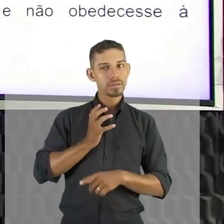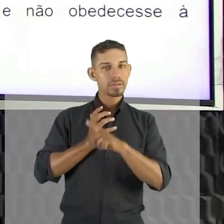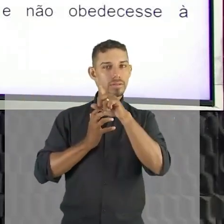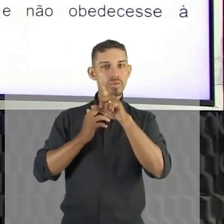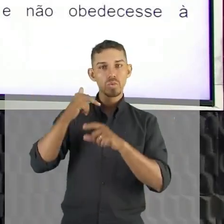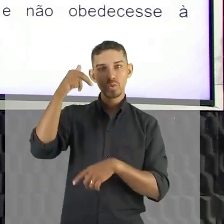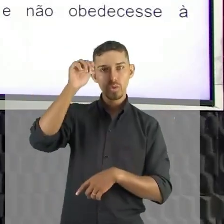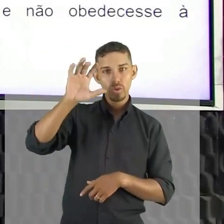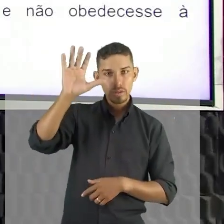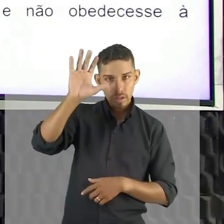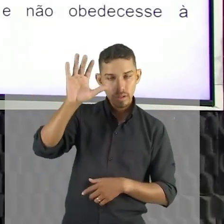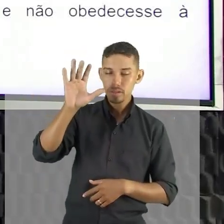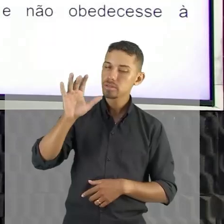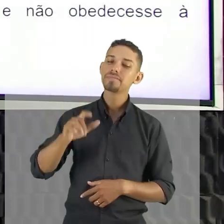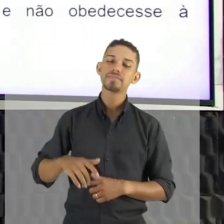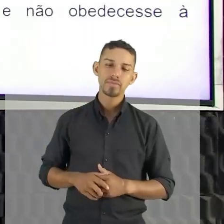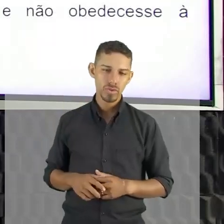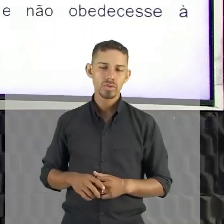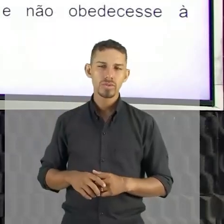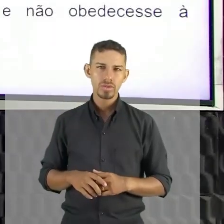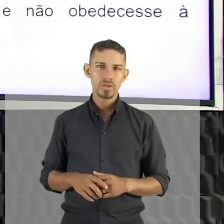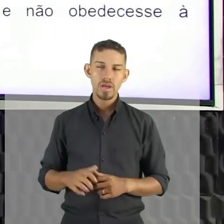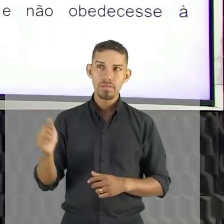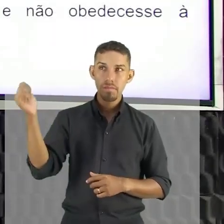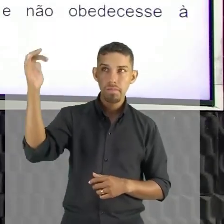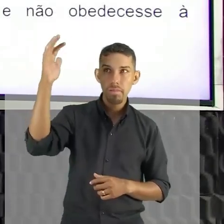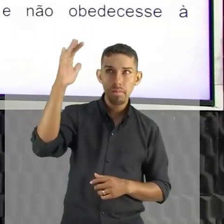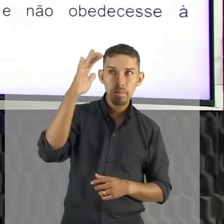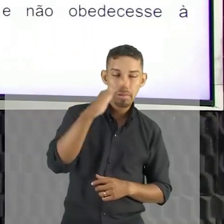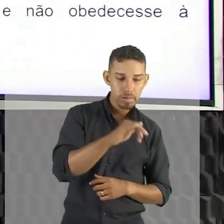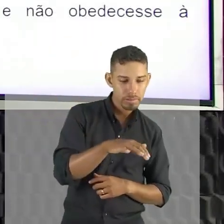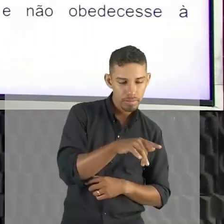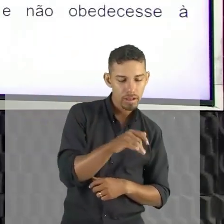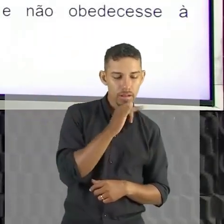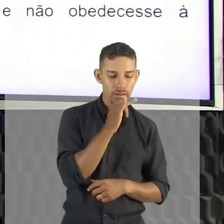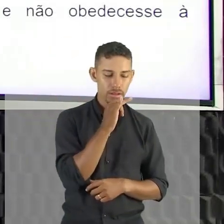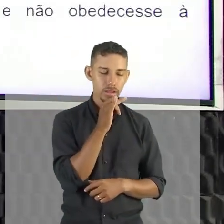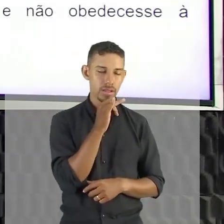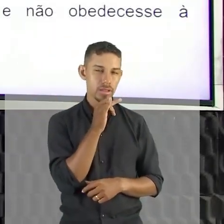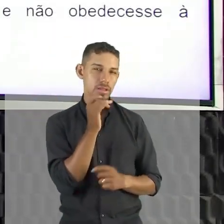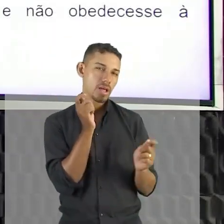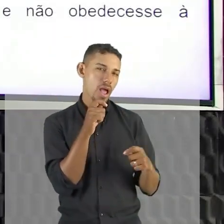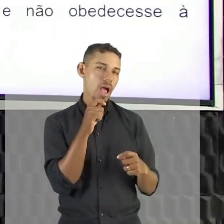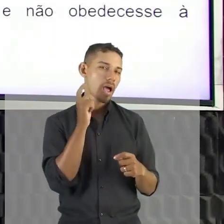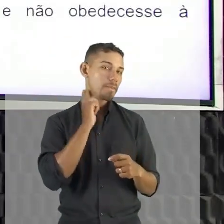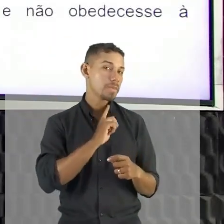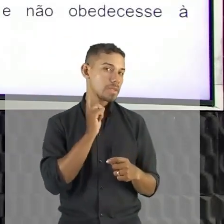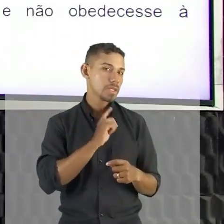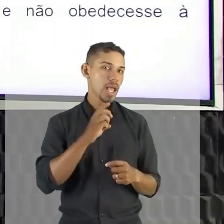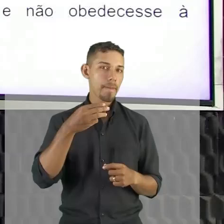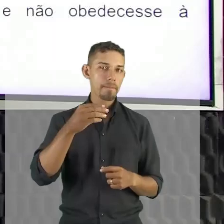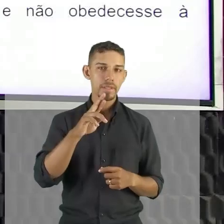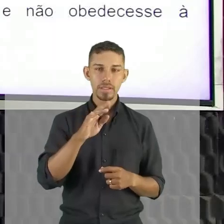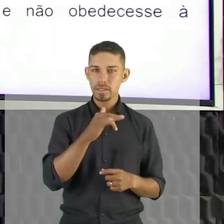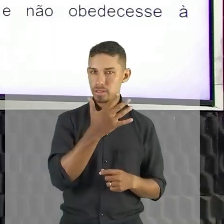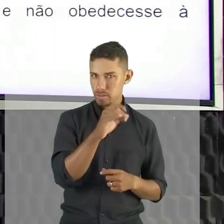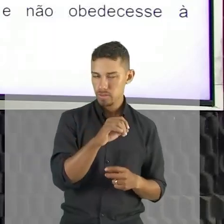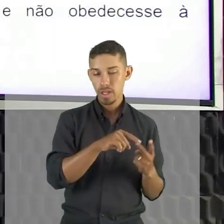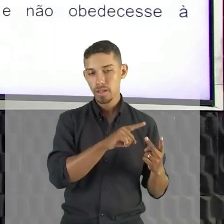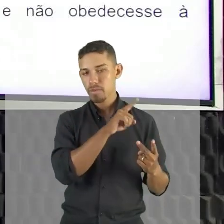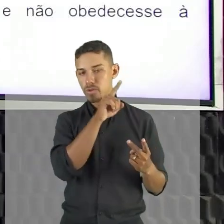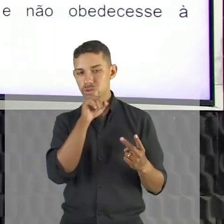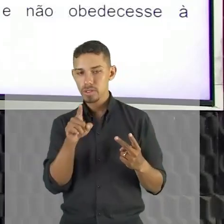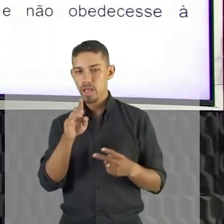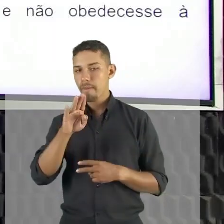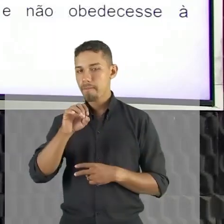claro, você primeiramente tem uma leva que sai para a mineração e depois que vai sair, então, para esse ciclo da borracha, que vai ser um dos produtos que o Brasil